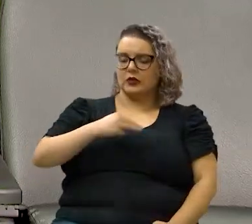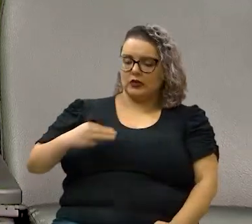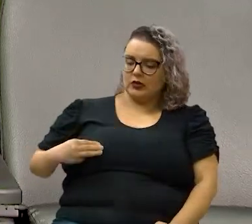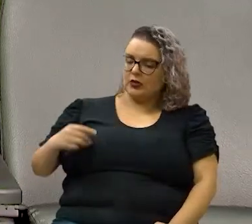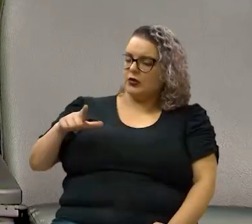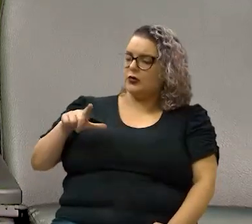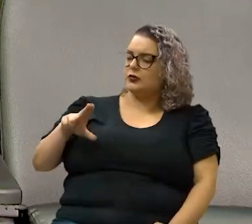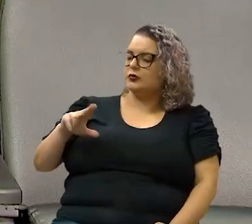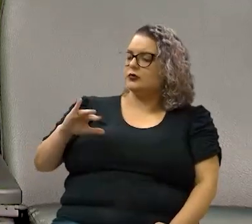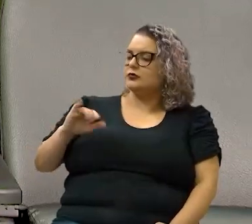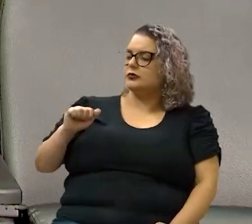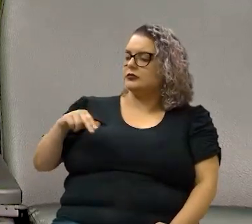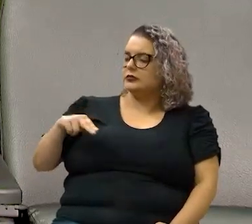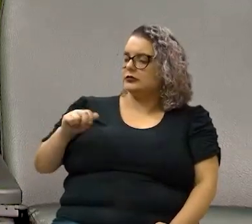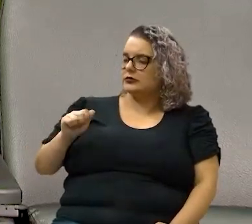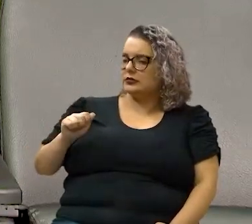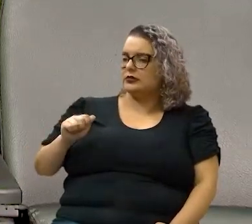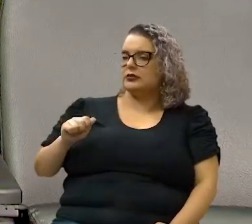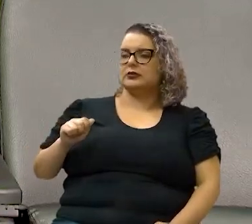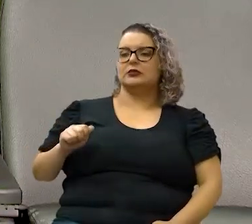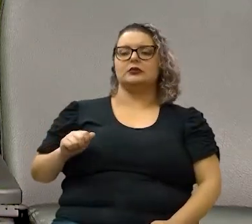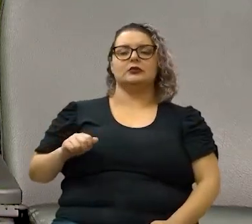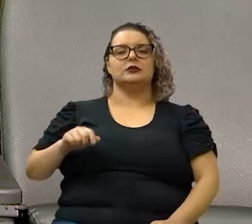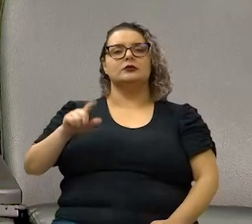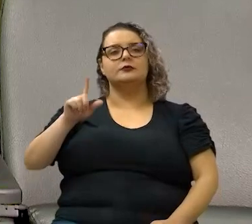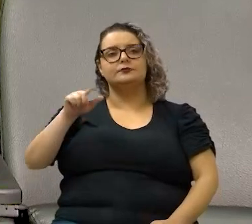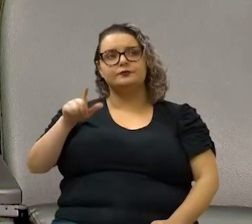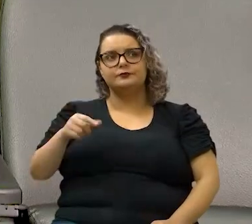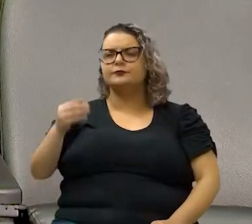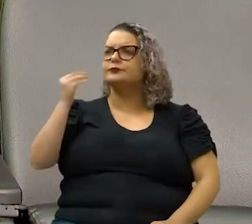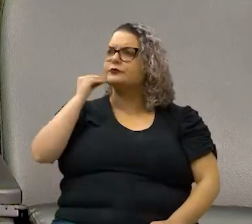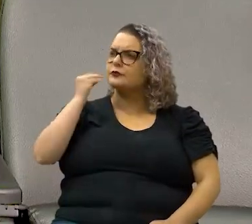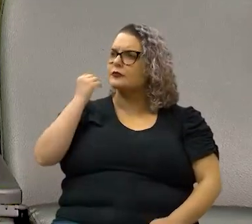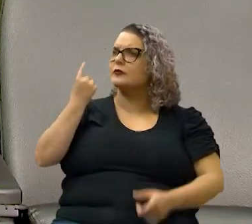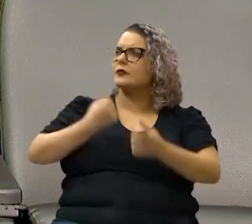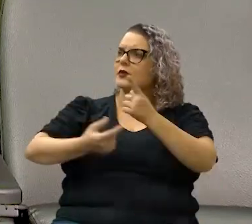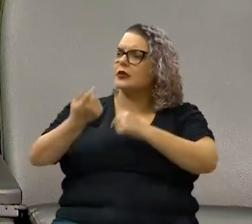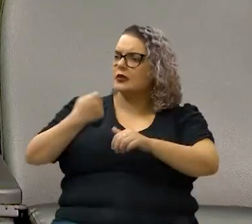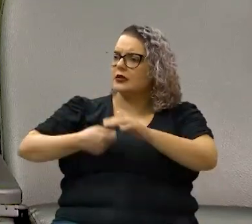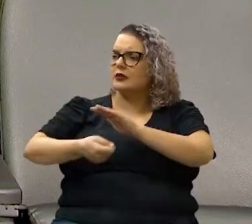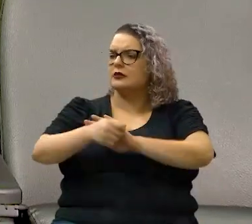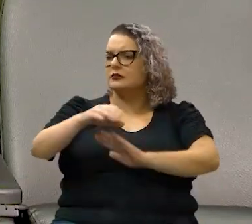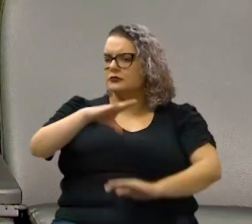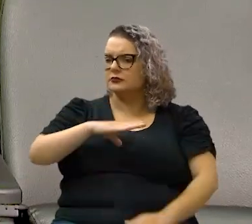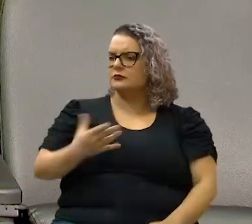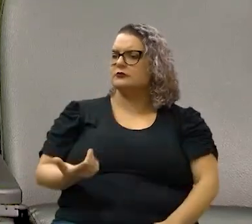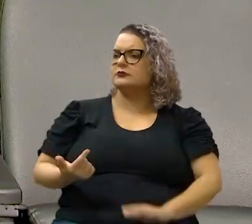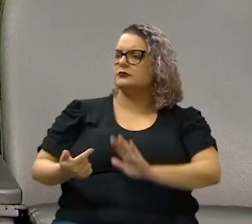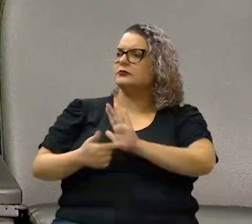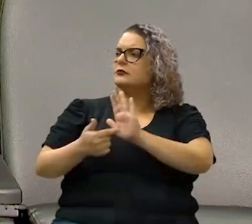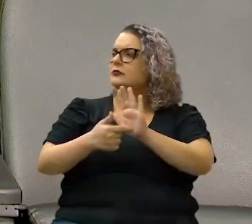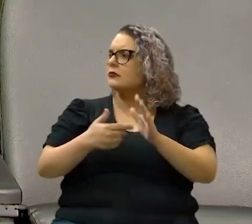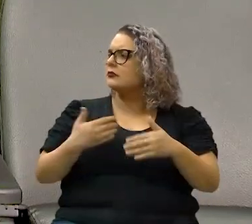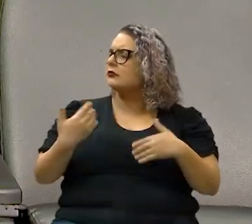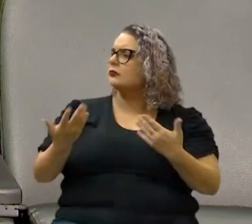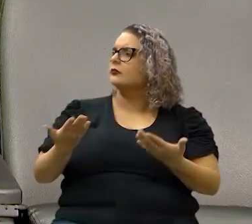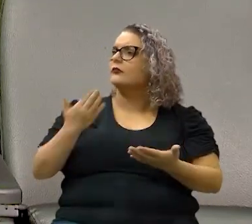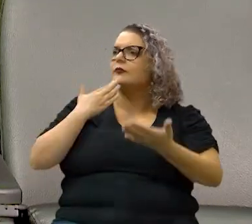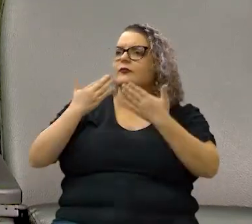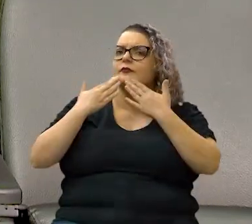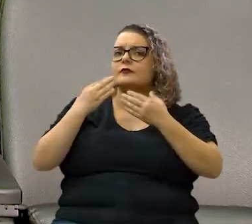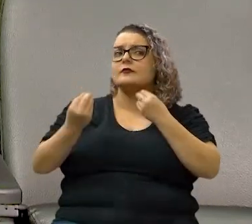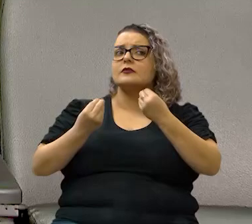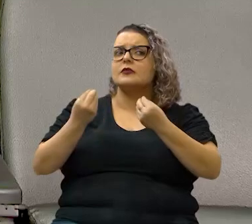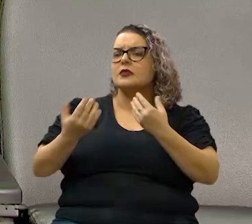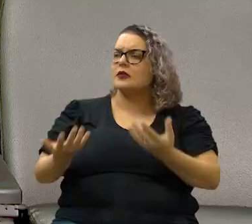Luciana Santos, que é de Ciência, Tecnologia e Inovação. Foi para tentar conseguir investimentos para a cidade? Foi para demonstrar quais são as